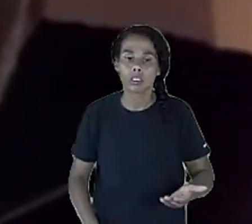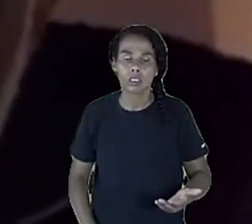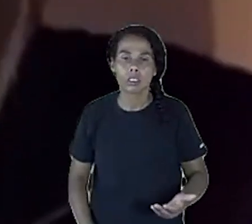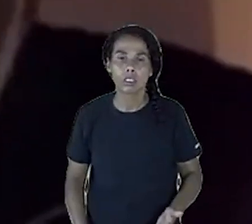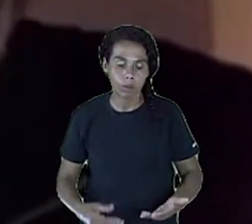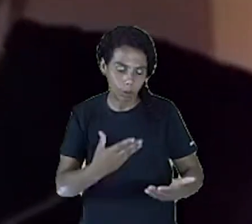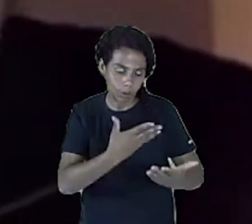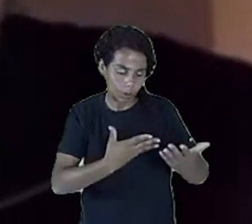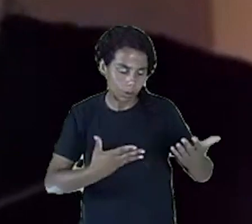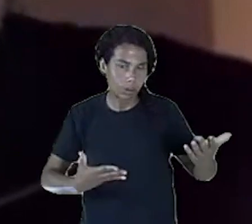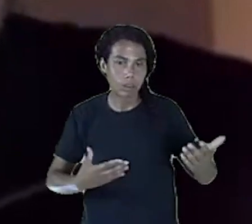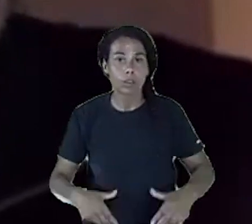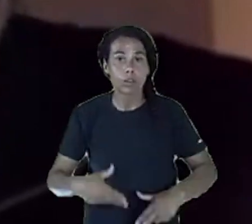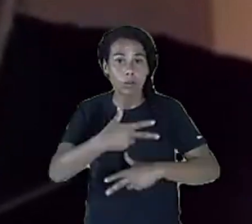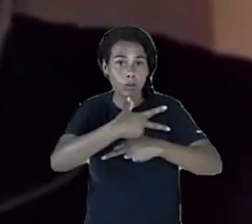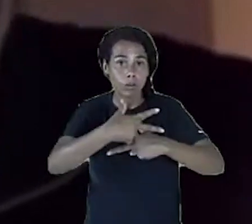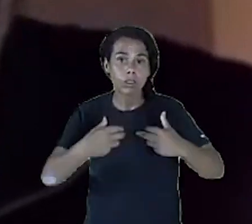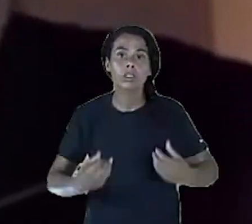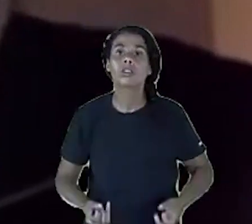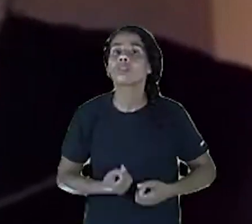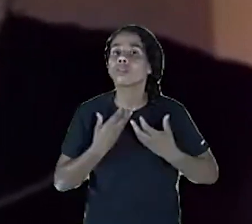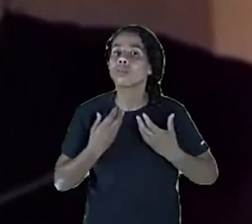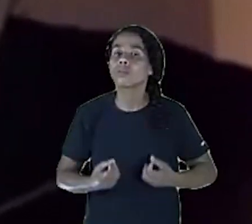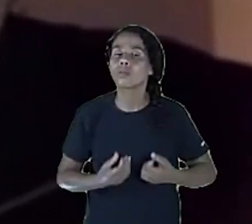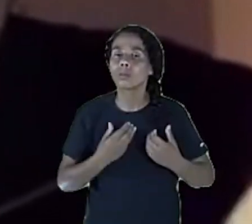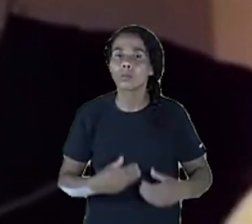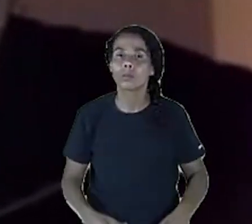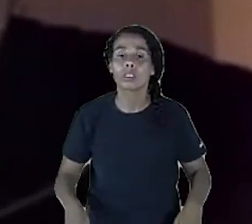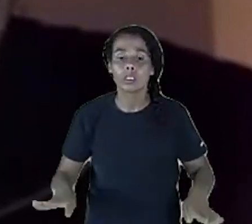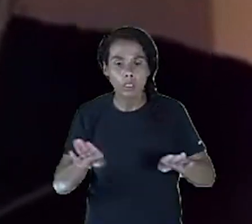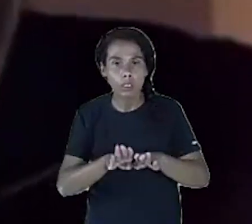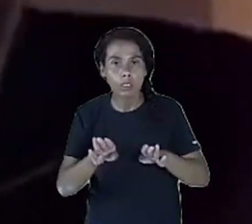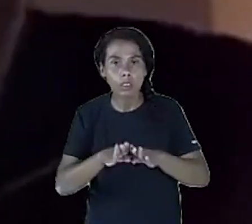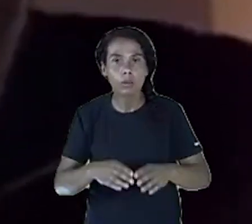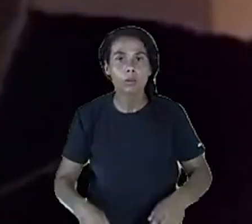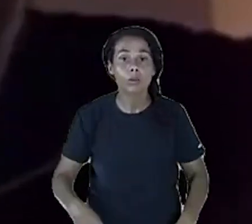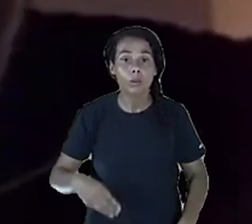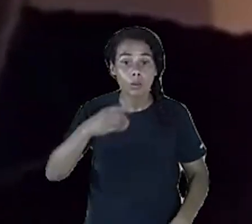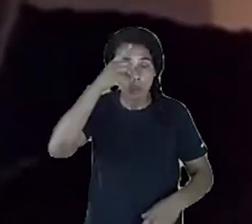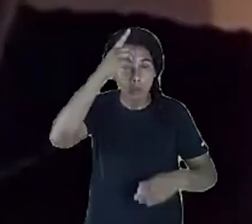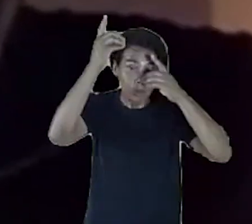ao meu filtro. Eu fico me lembrando daquelas